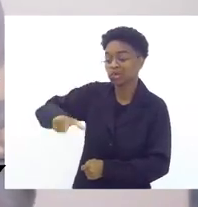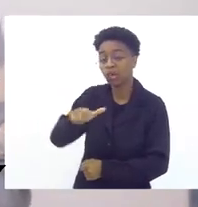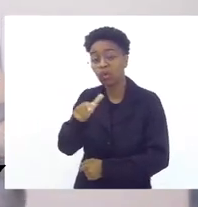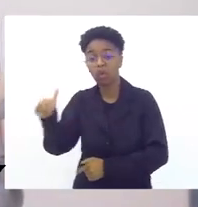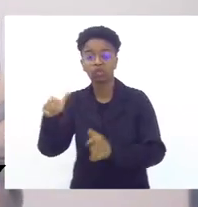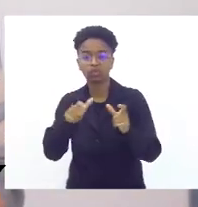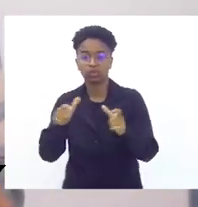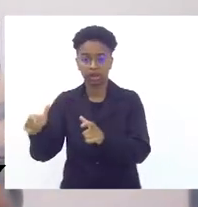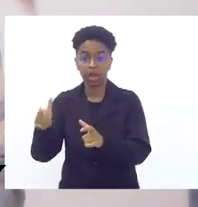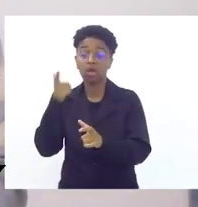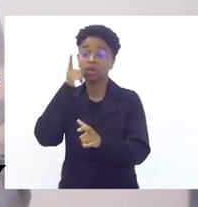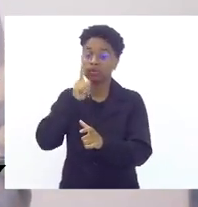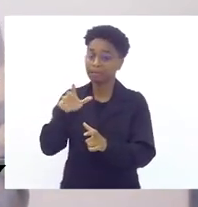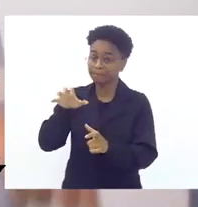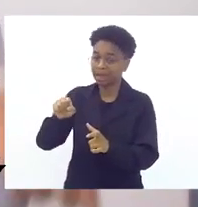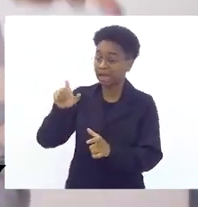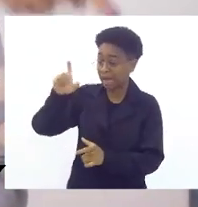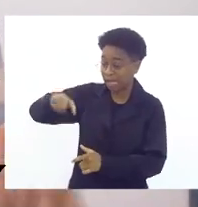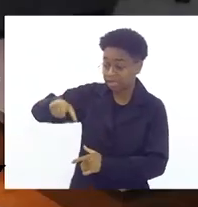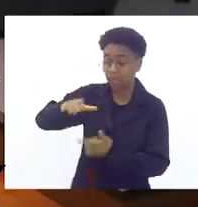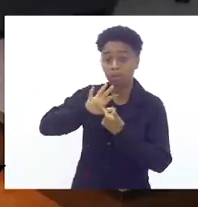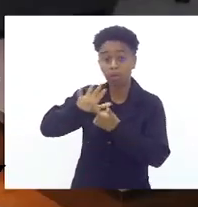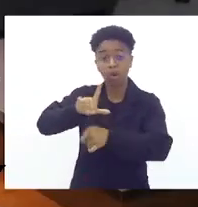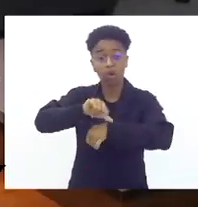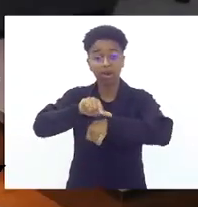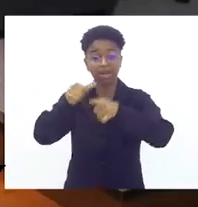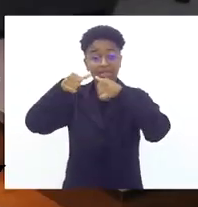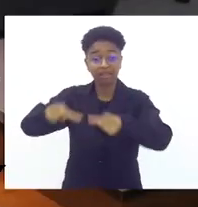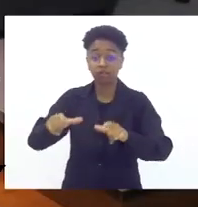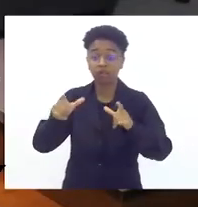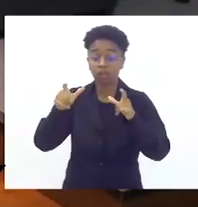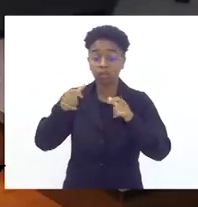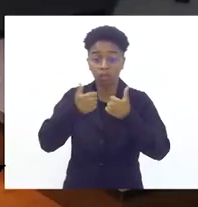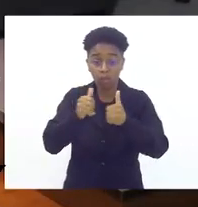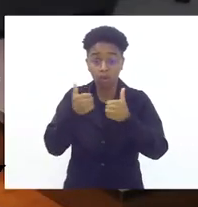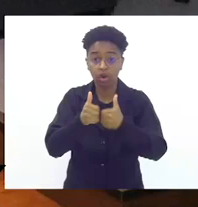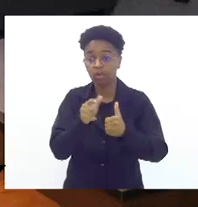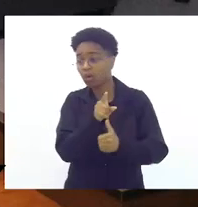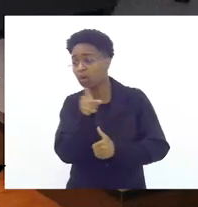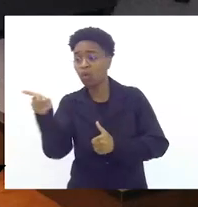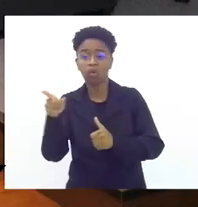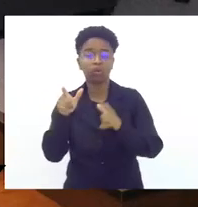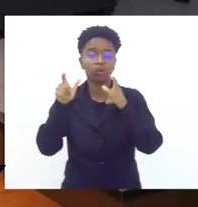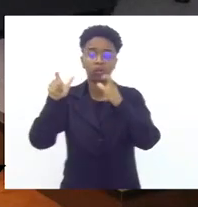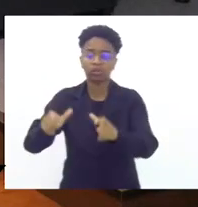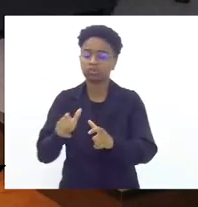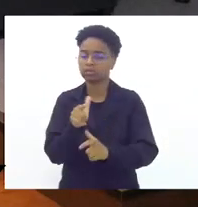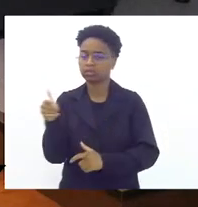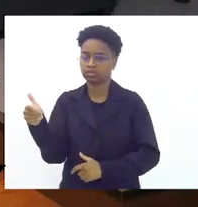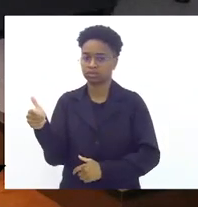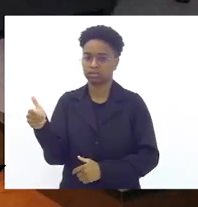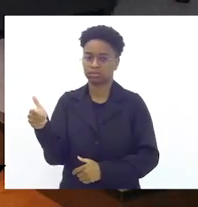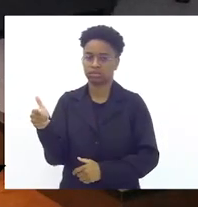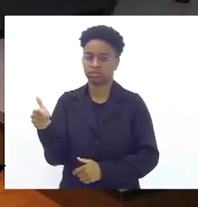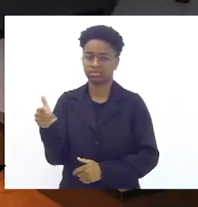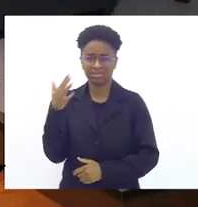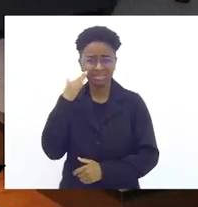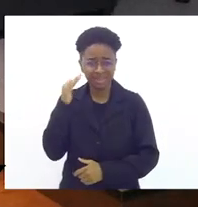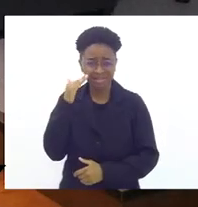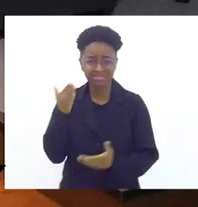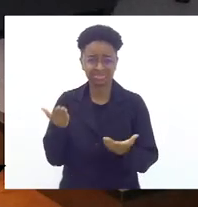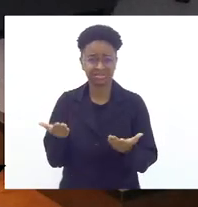recuperar o RioCard com horário que ele tava no ônibus do outro lado da cidade quando botaram fogo na UPP entende